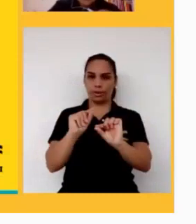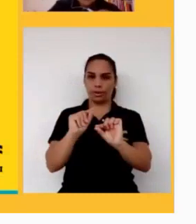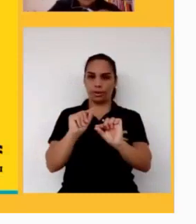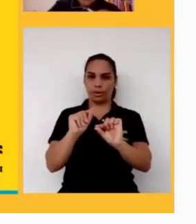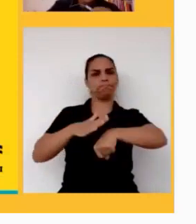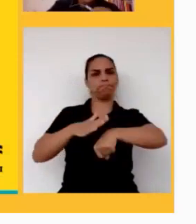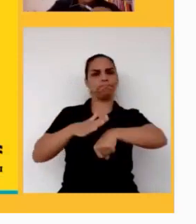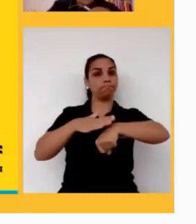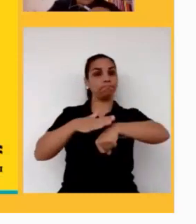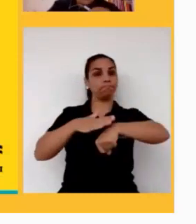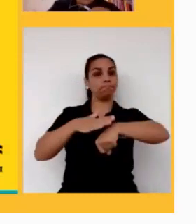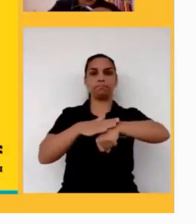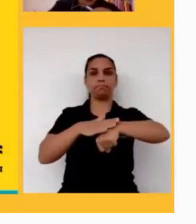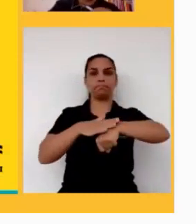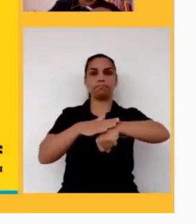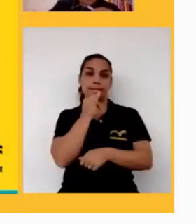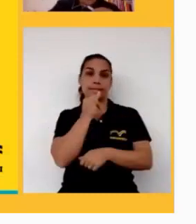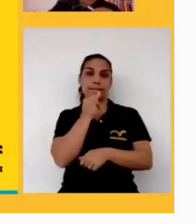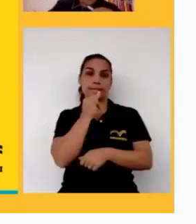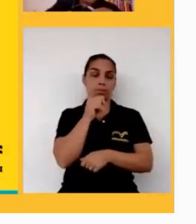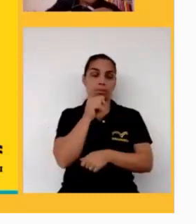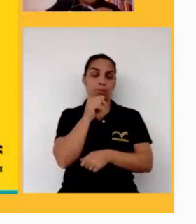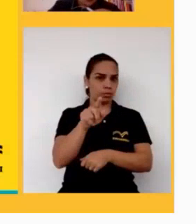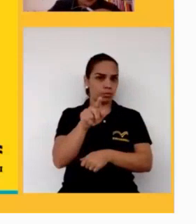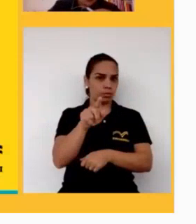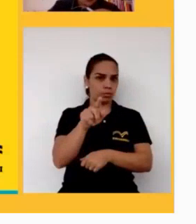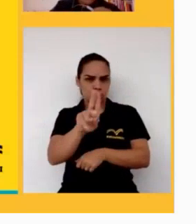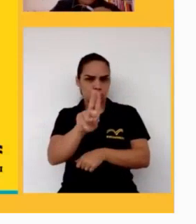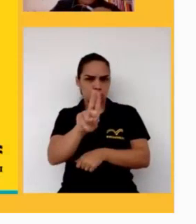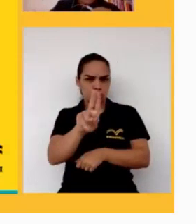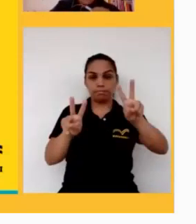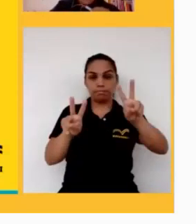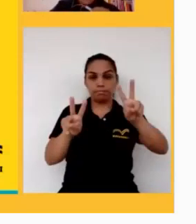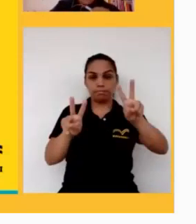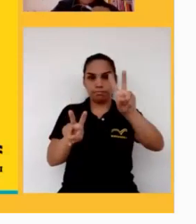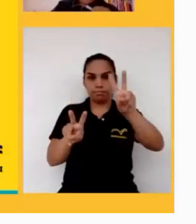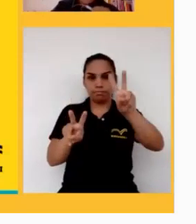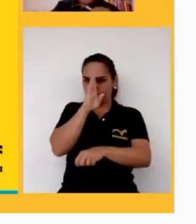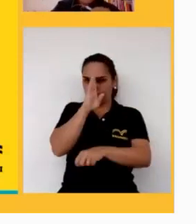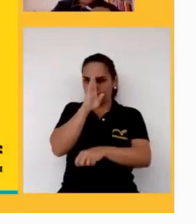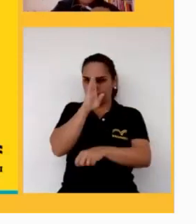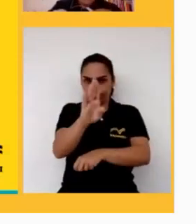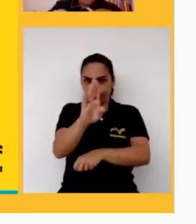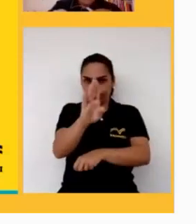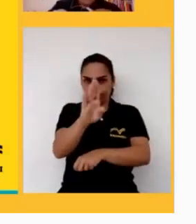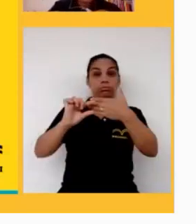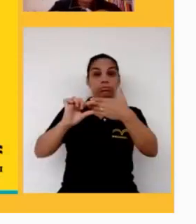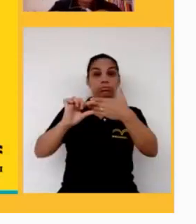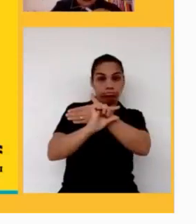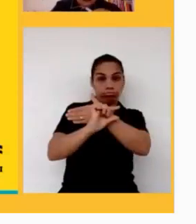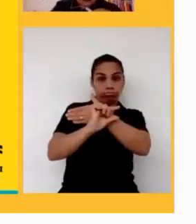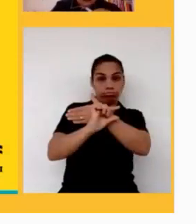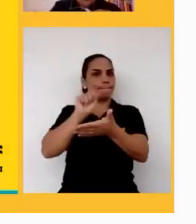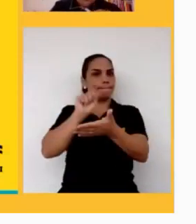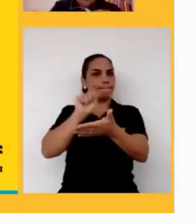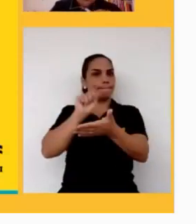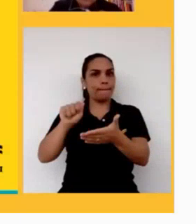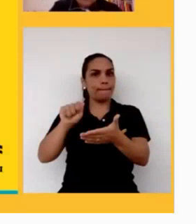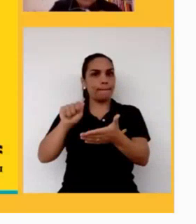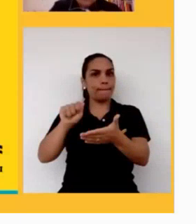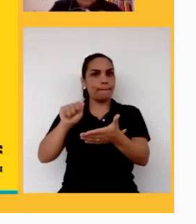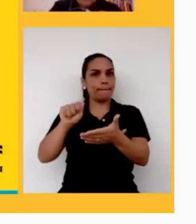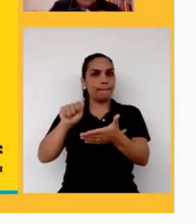se utiliza de alguma citação direta, de algum autor, é necessária a